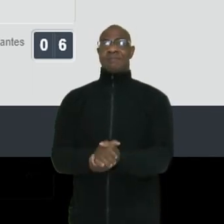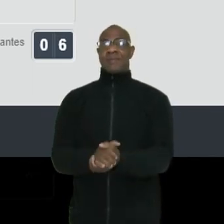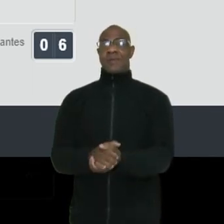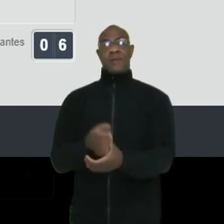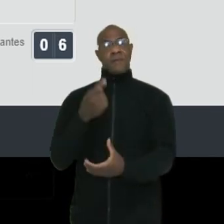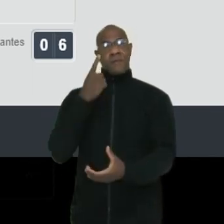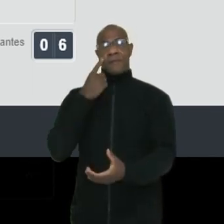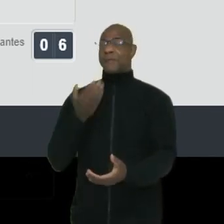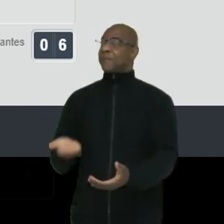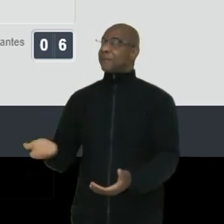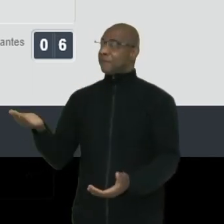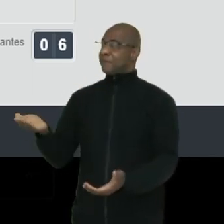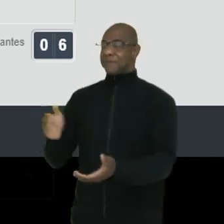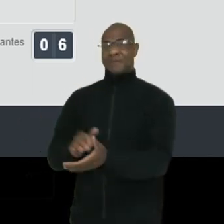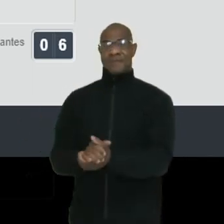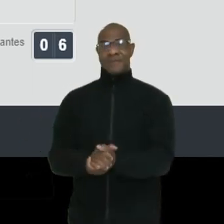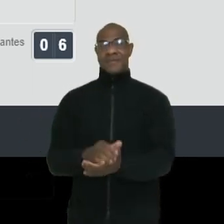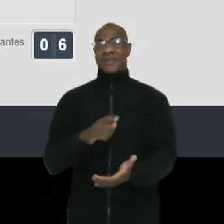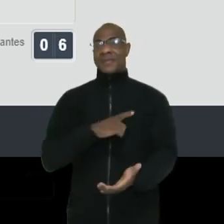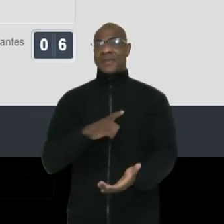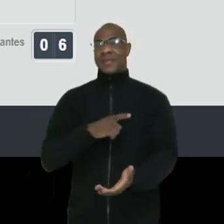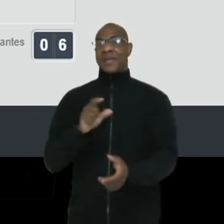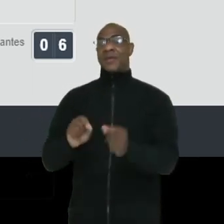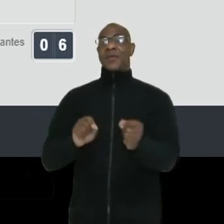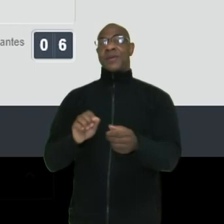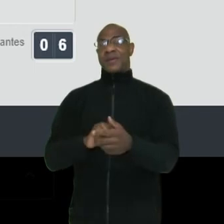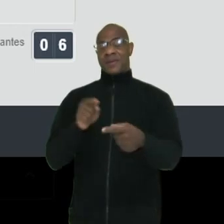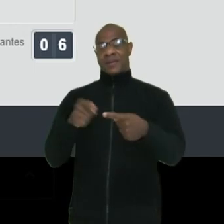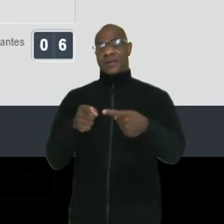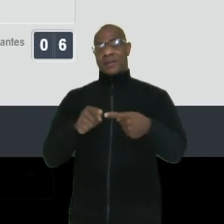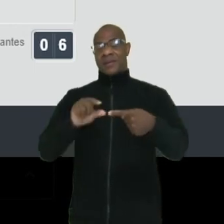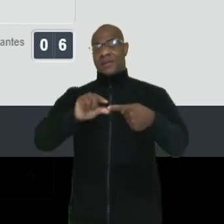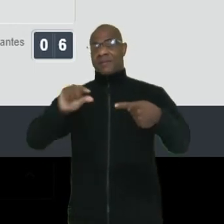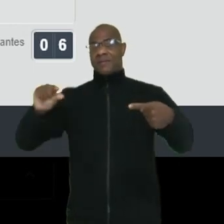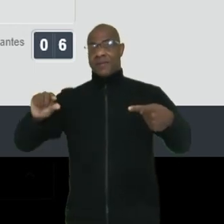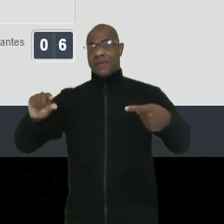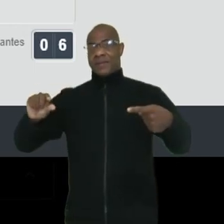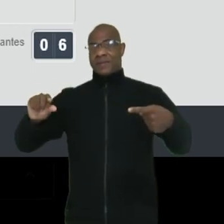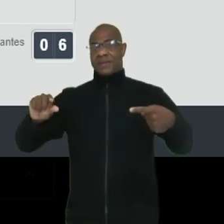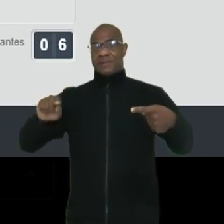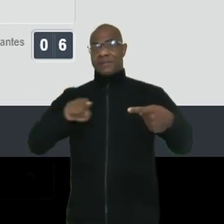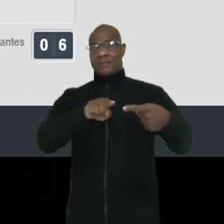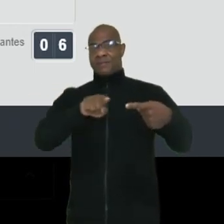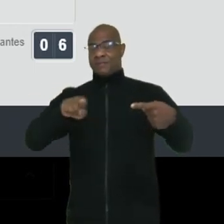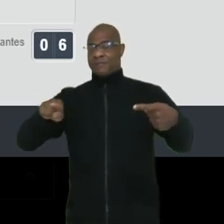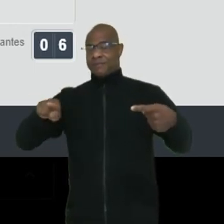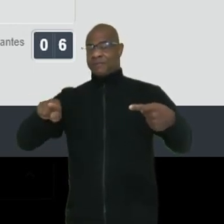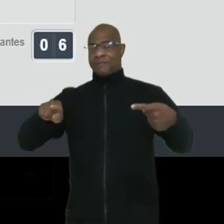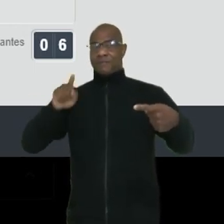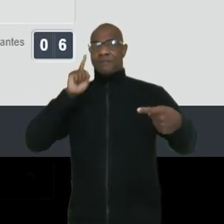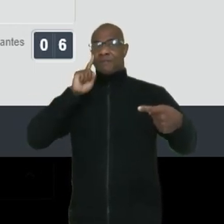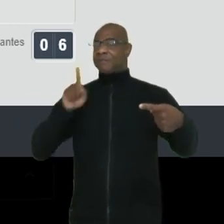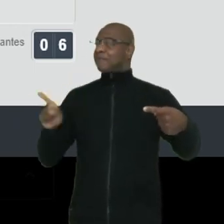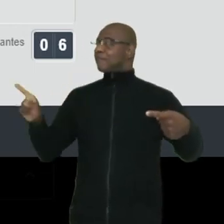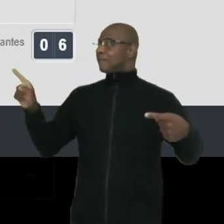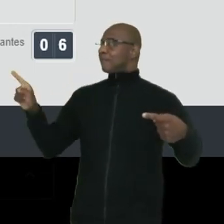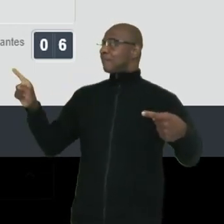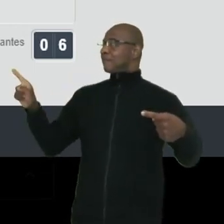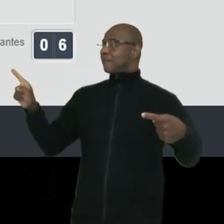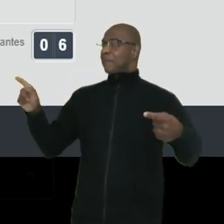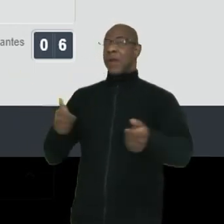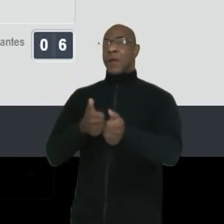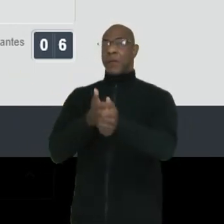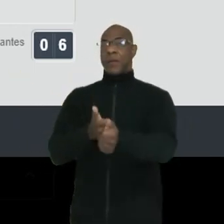lá então. Nós temos Saturday. I usually get up at 10 or 11